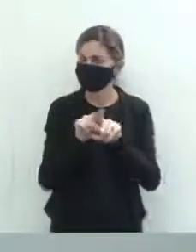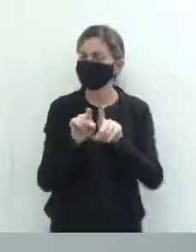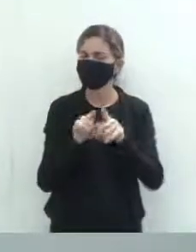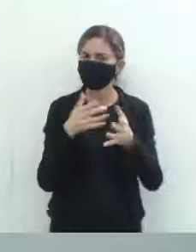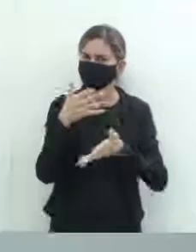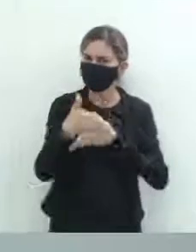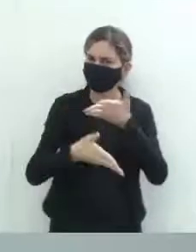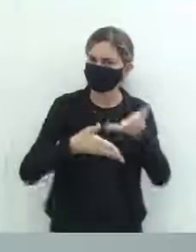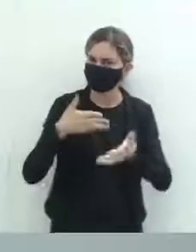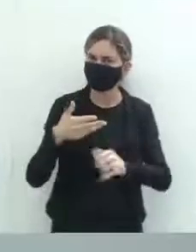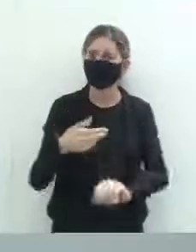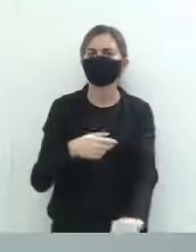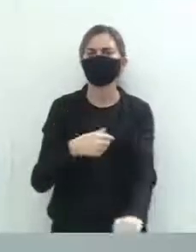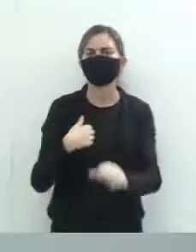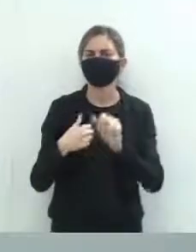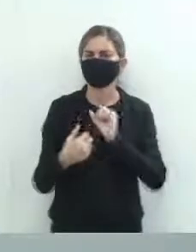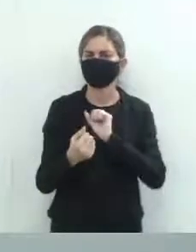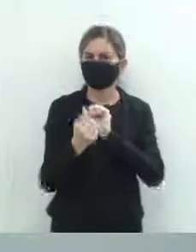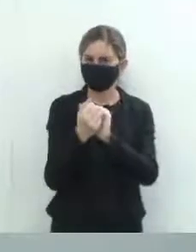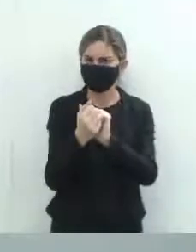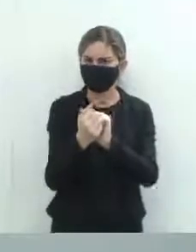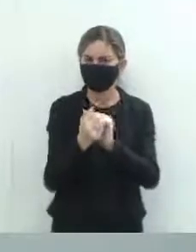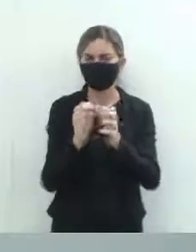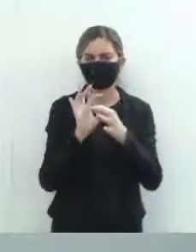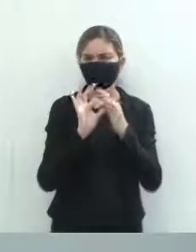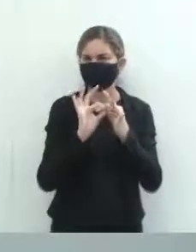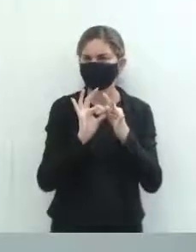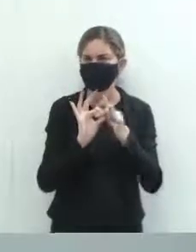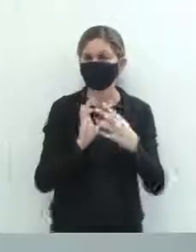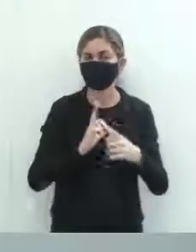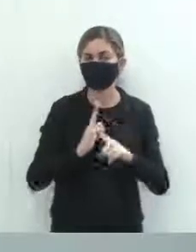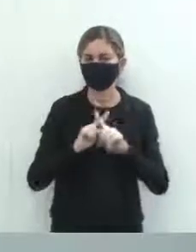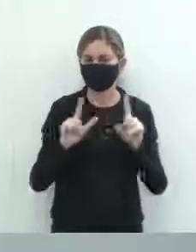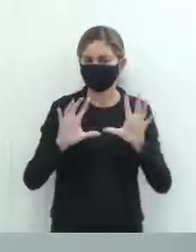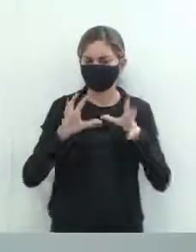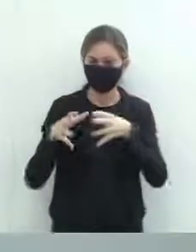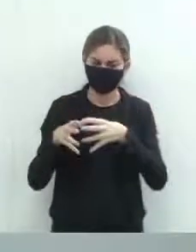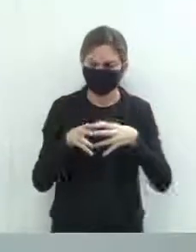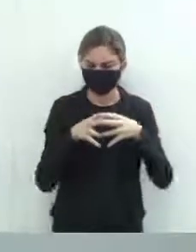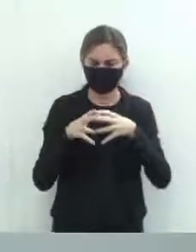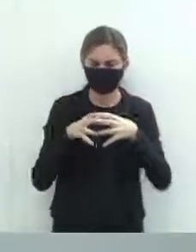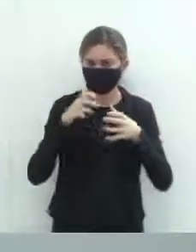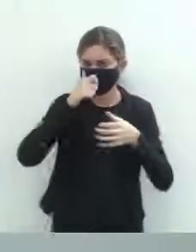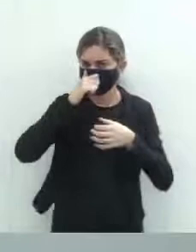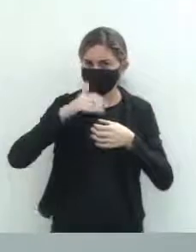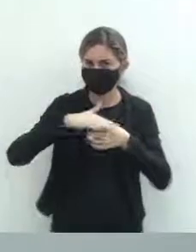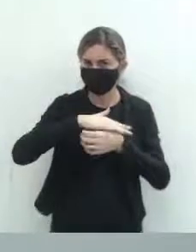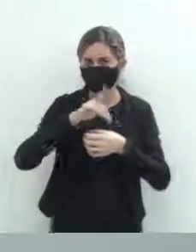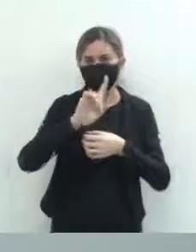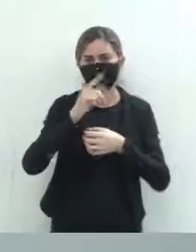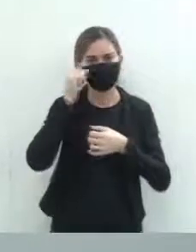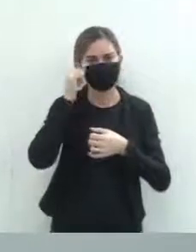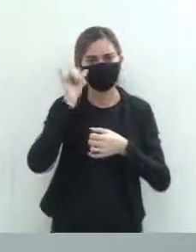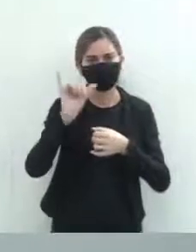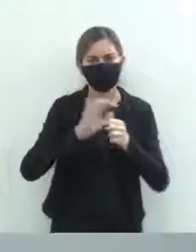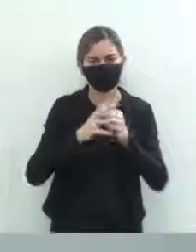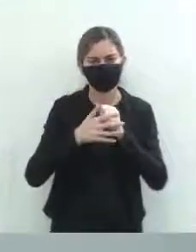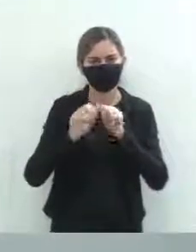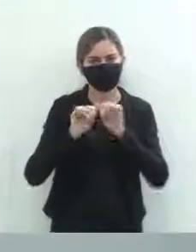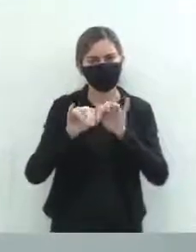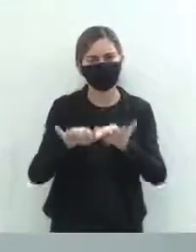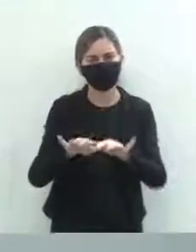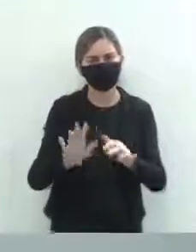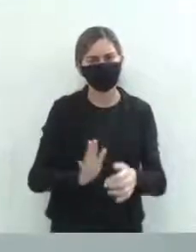cuidar, hein? Estamos juntos, unidos, porém não aglomerados, para evitarmos essa pandemia